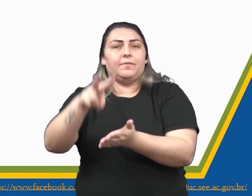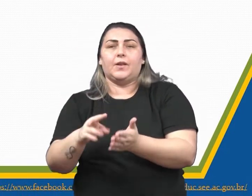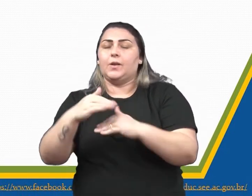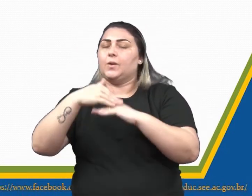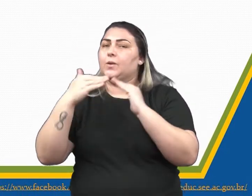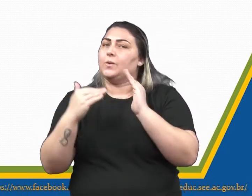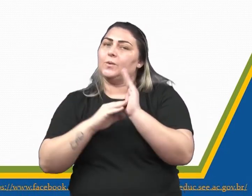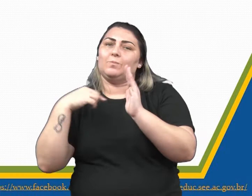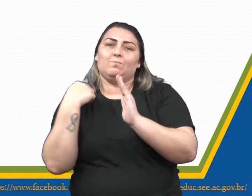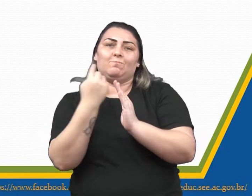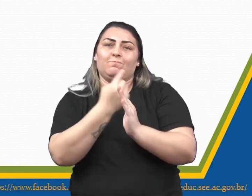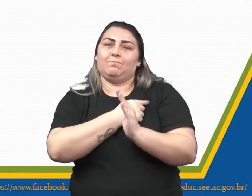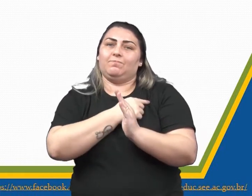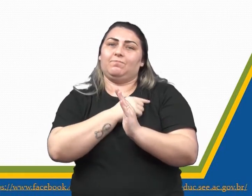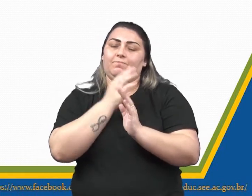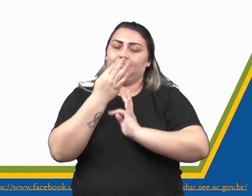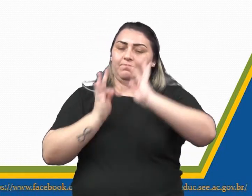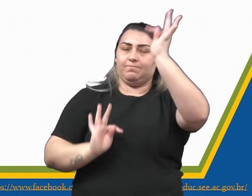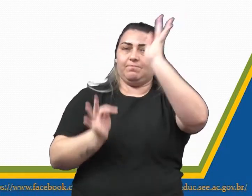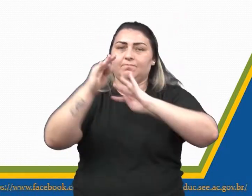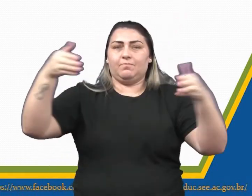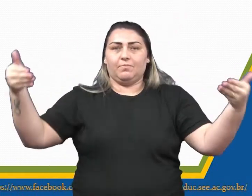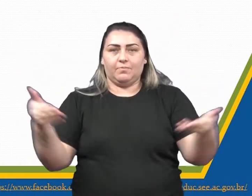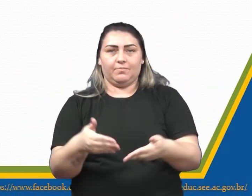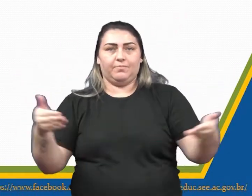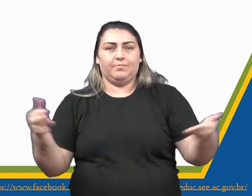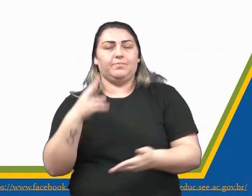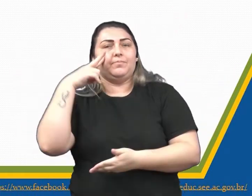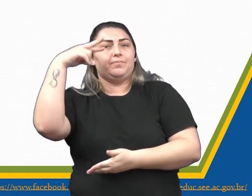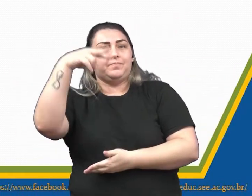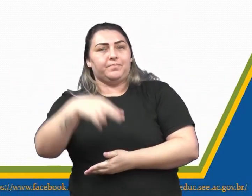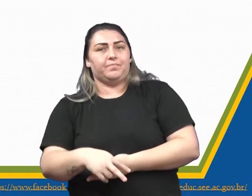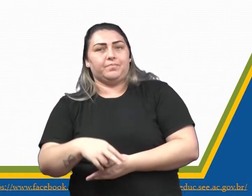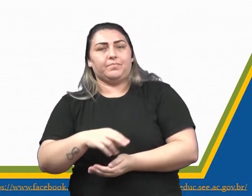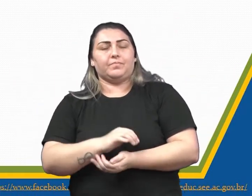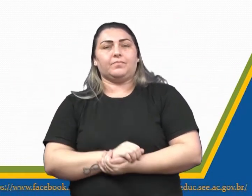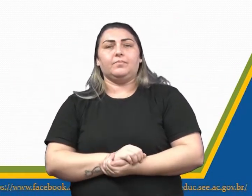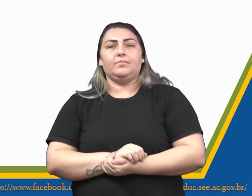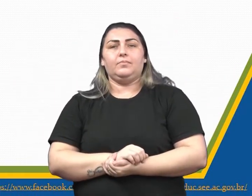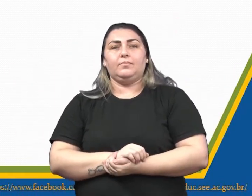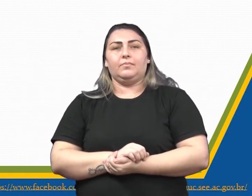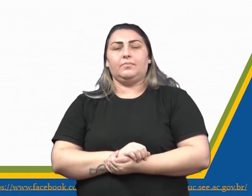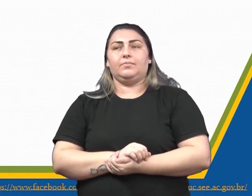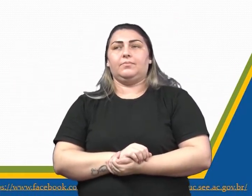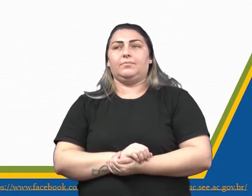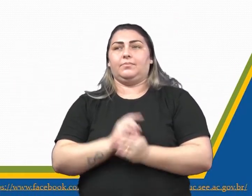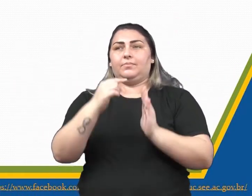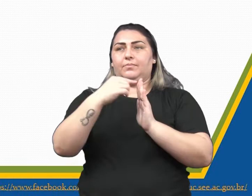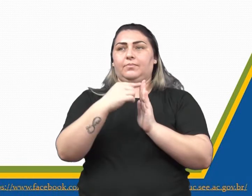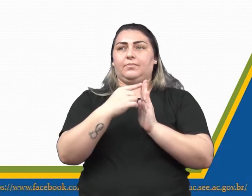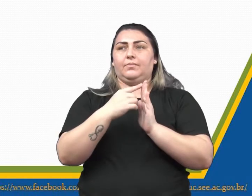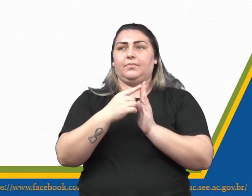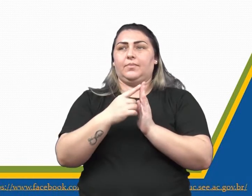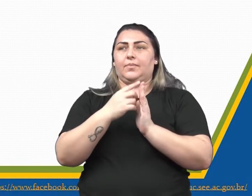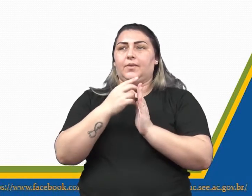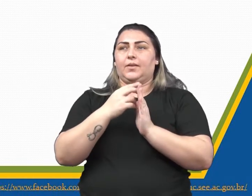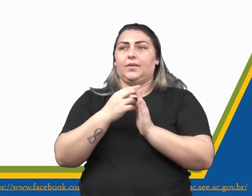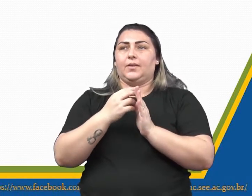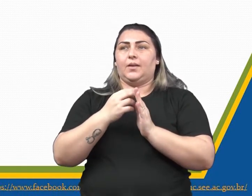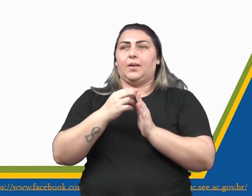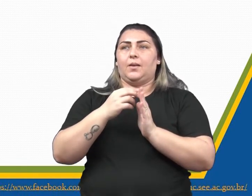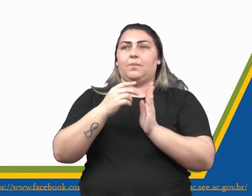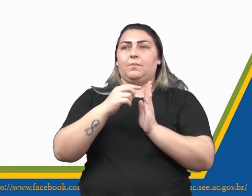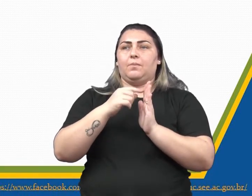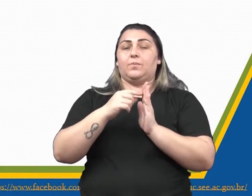para a nossa modernidade. E aí você já está vendo, observei aí, né, o formato desse poema, que é chamado